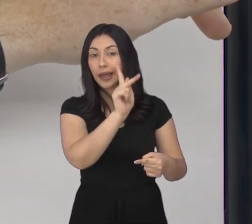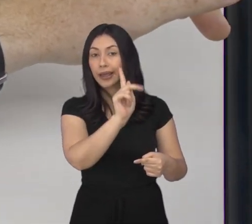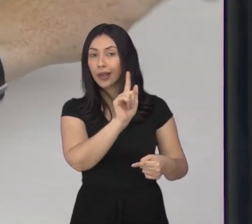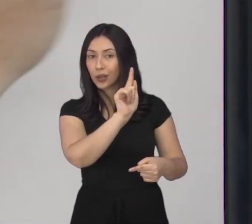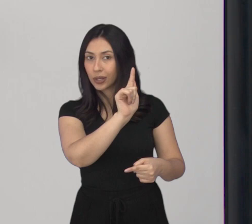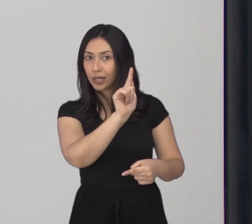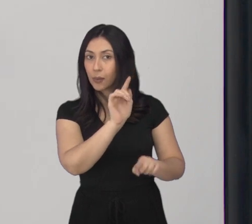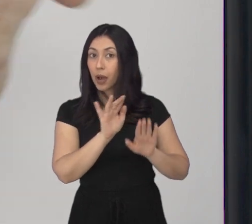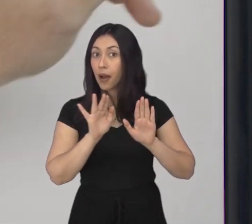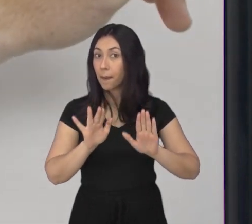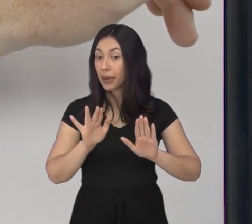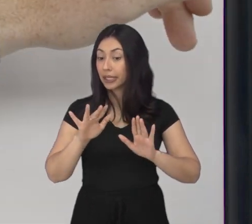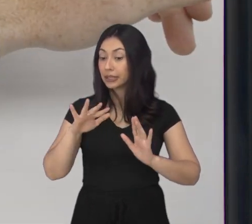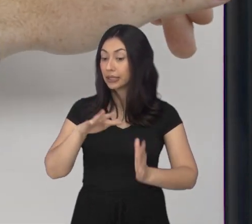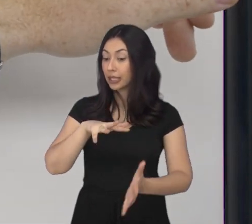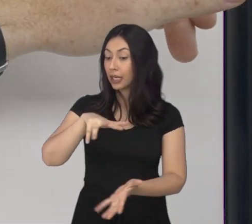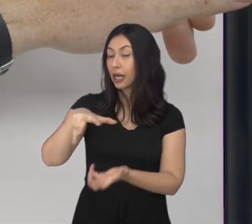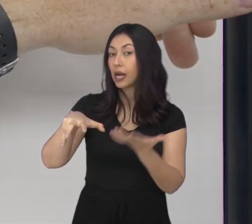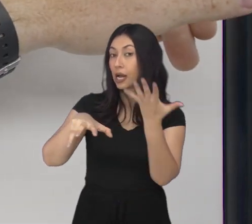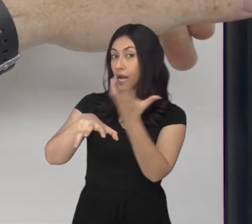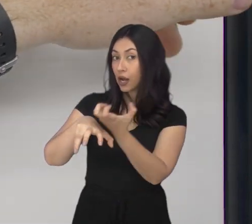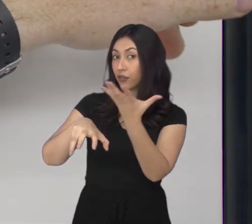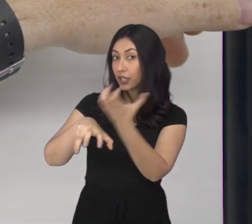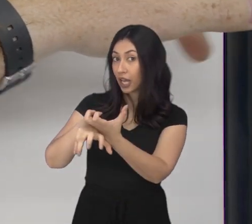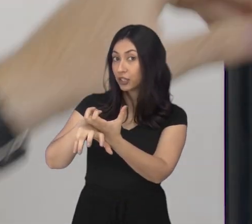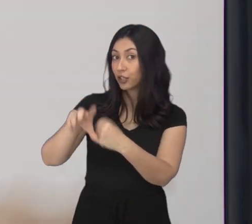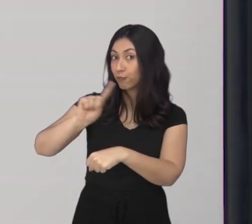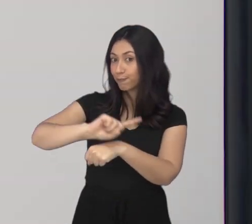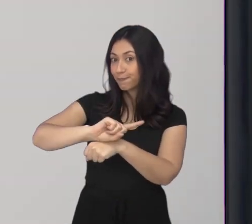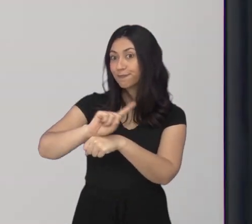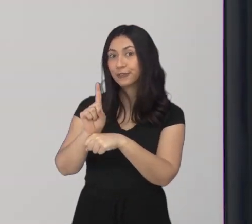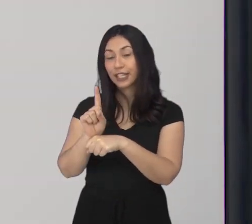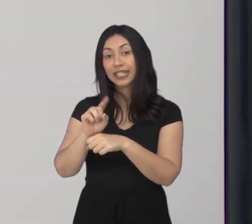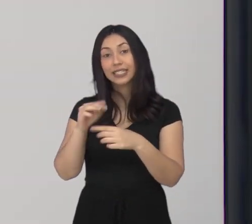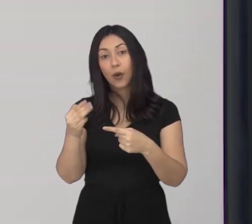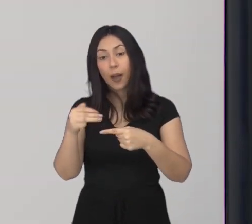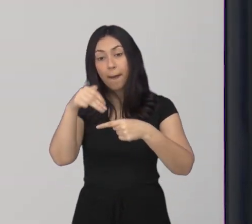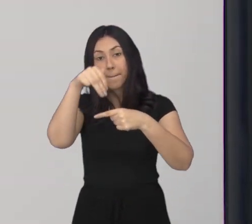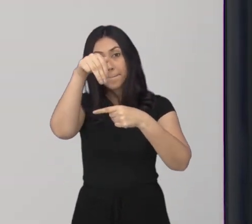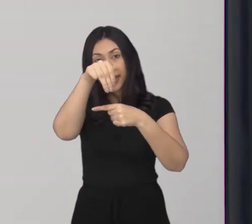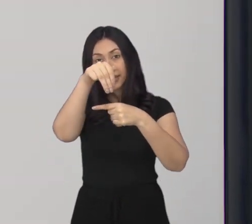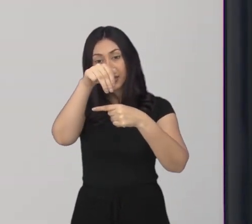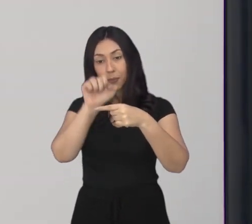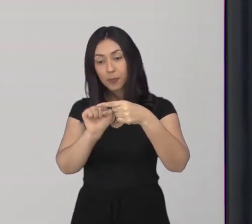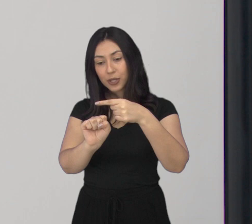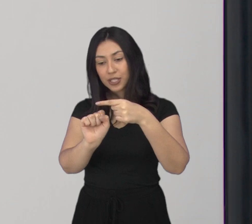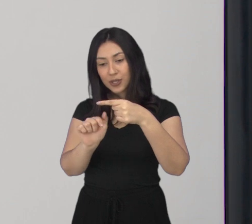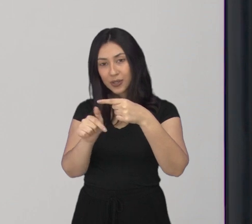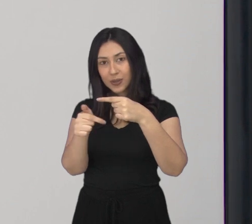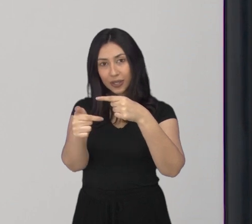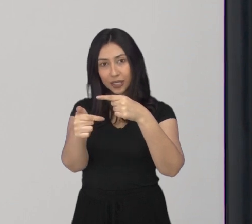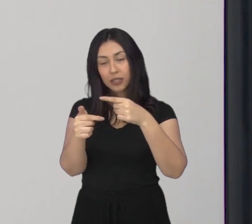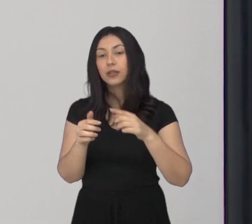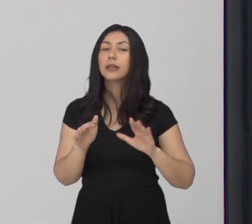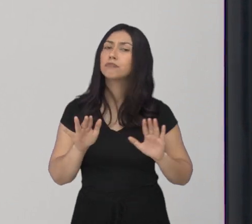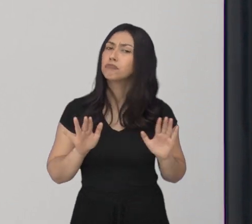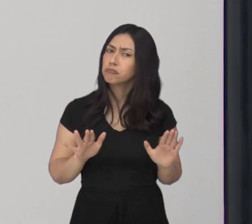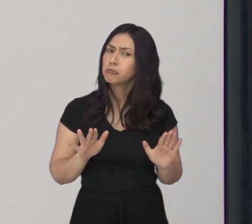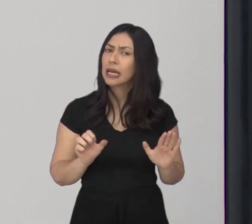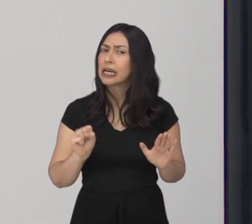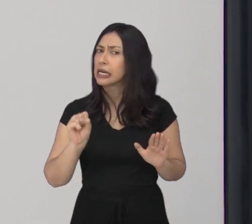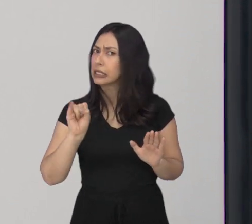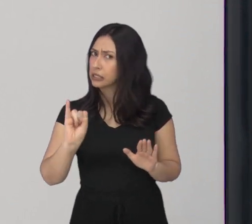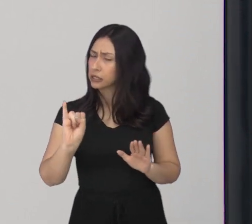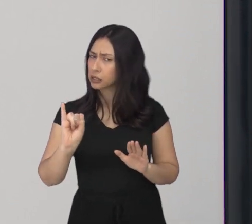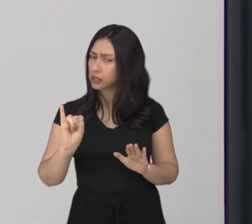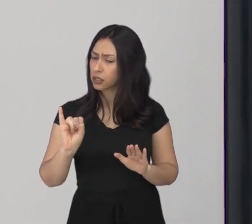E a nossa gravidade é uma grandeza de aceleração, metros por segundo ao quadrado. Então, se a gravidade é metros por